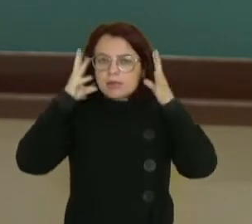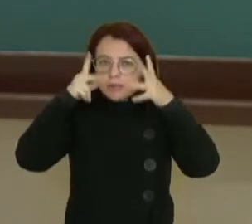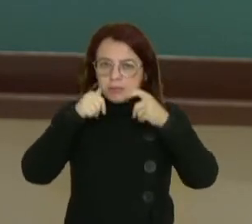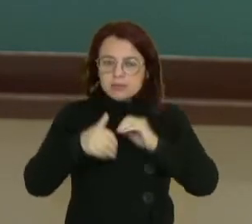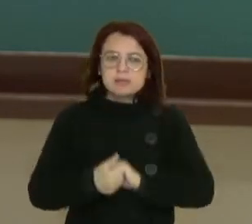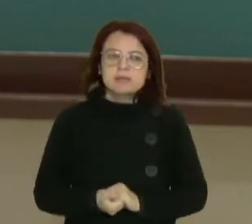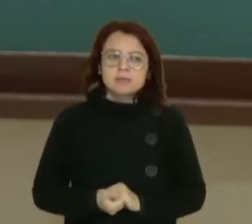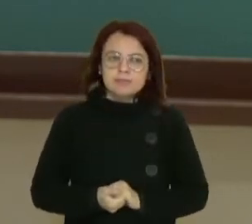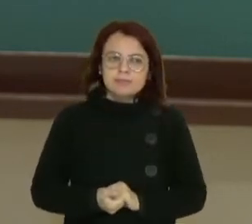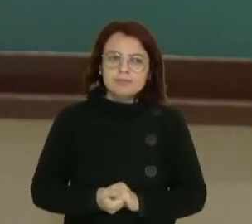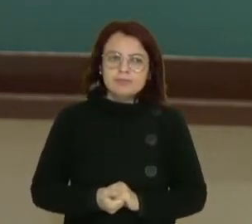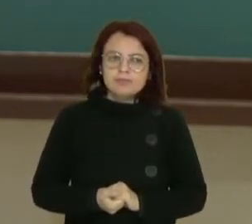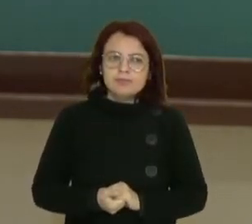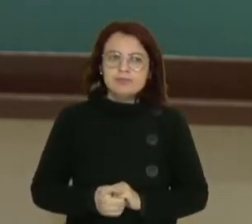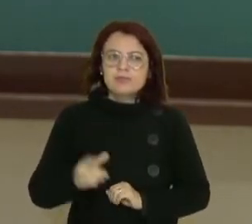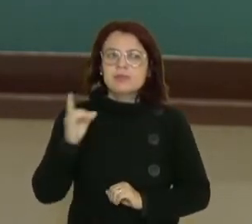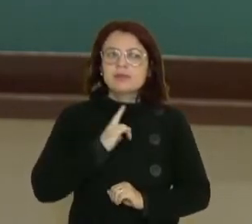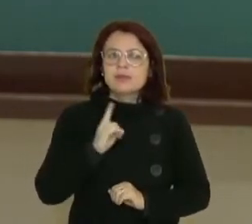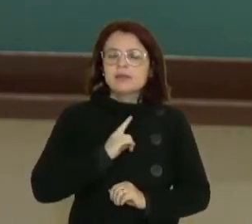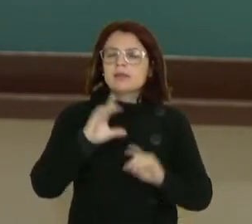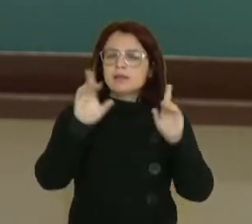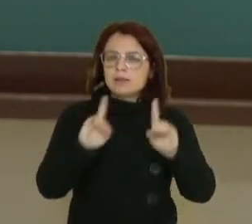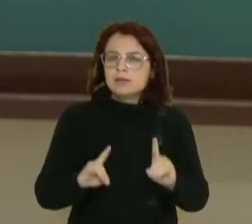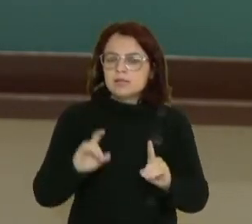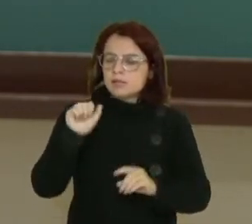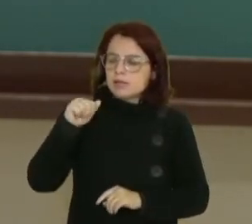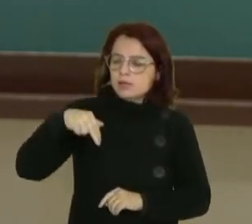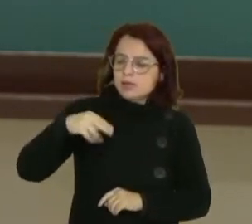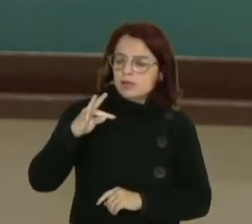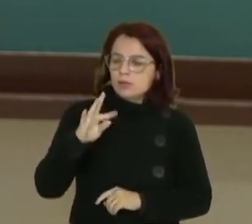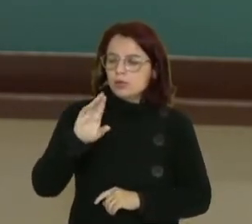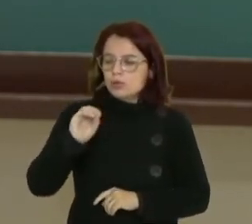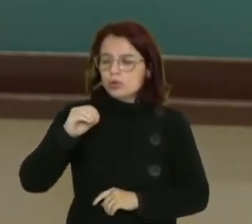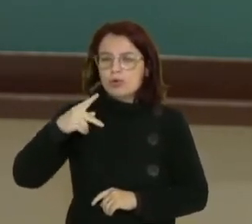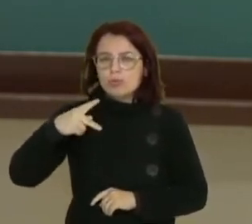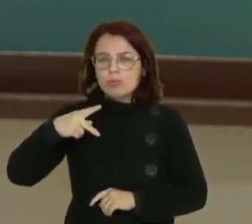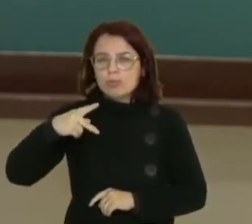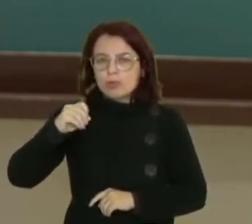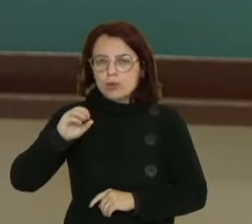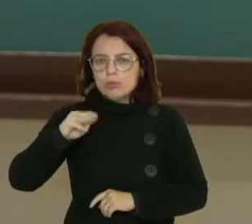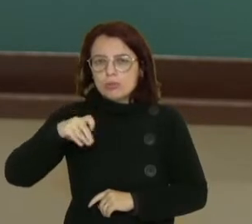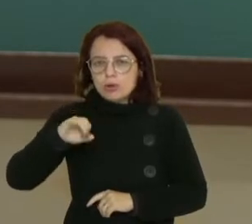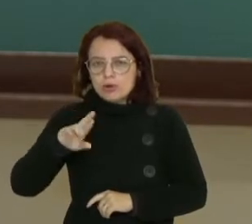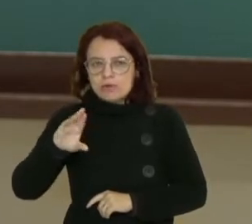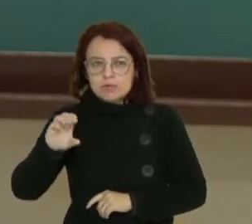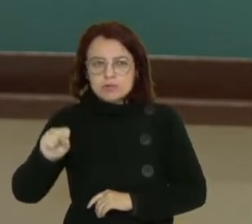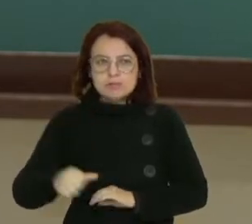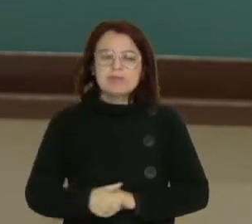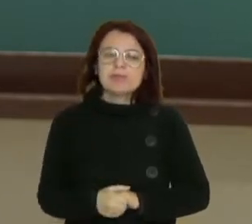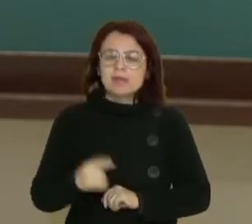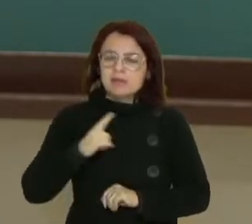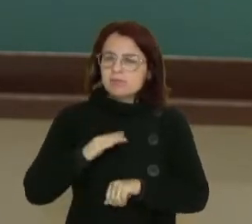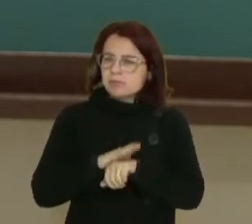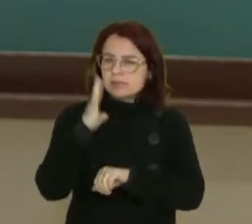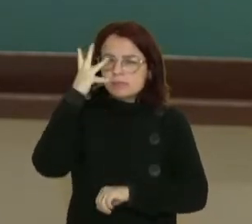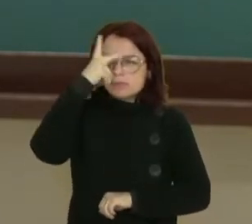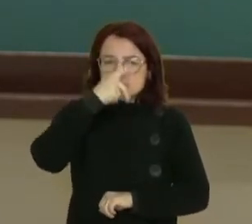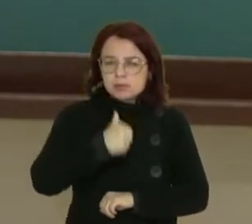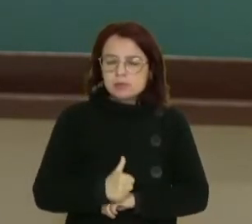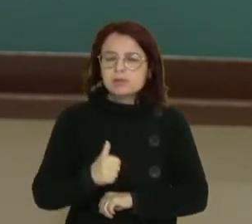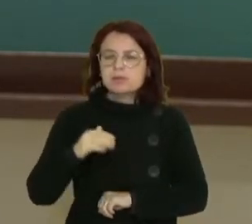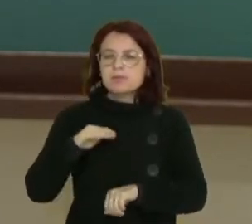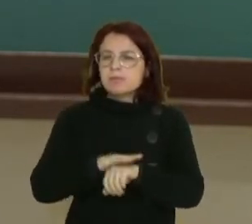tinham deuses antropomórficos, porque eles eram todos de forma humana. Os mais belos e poderosos, eles eram